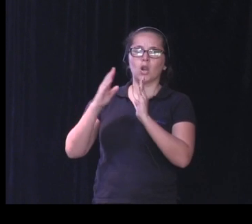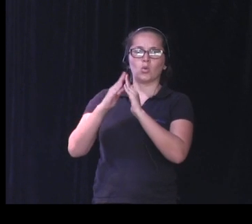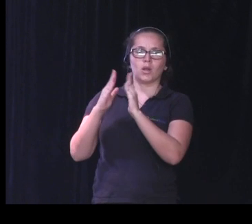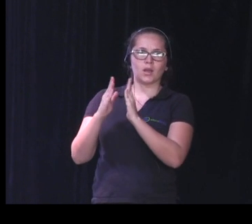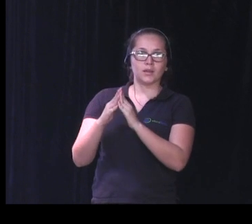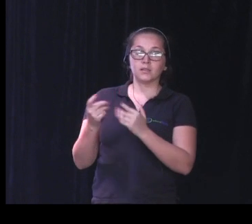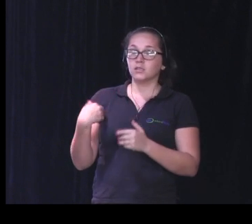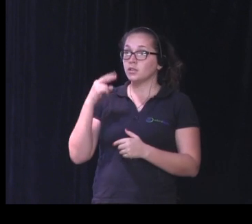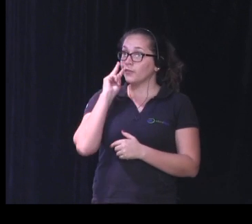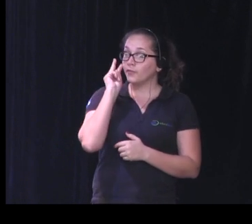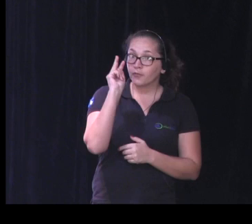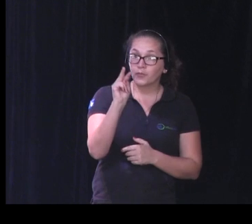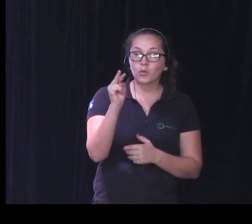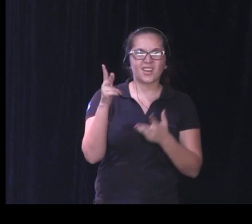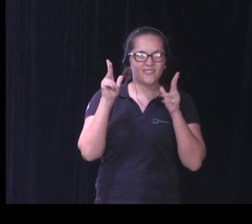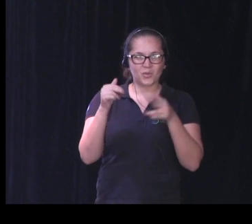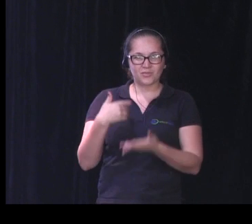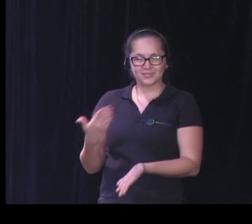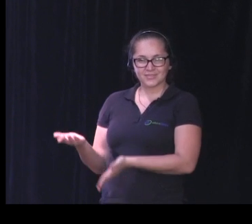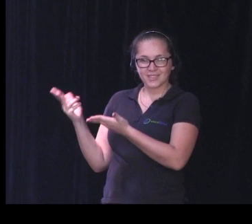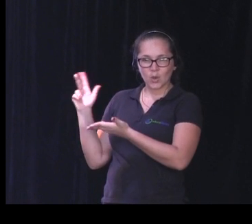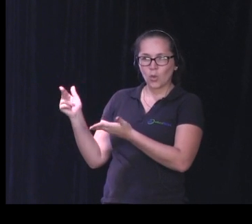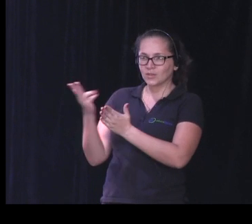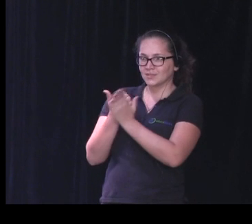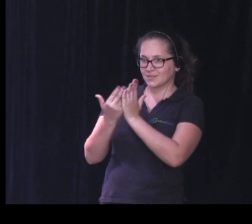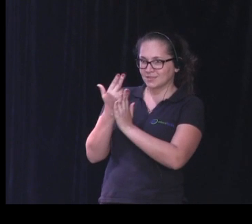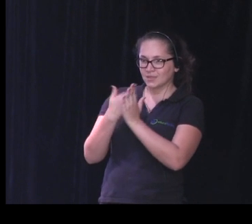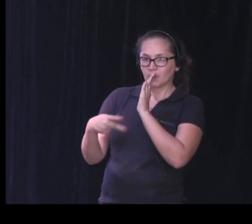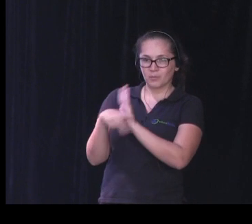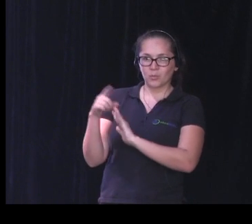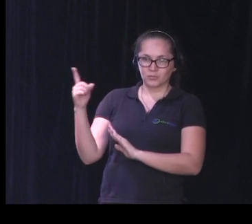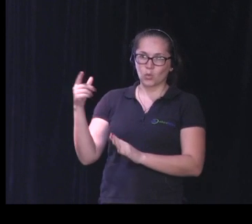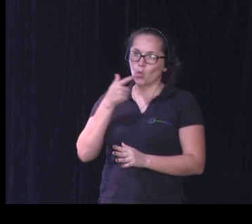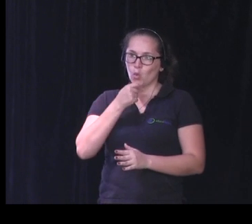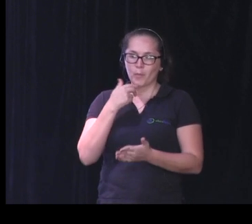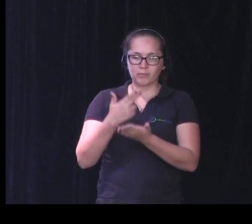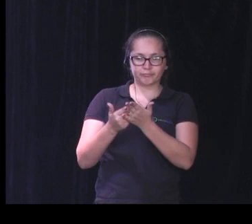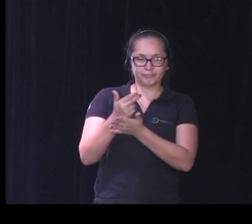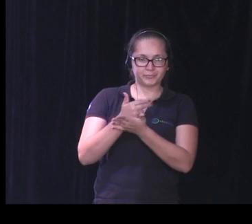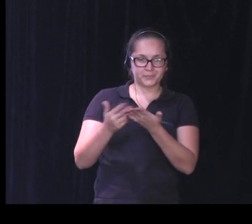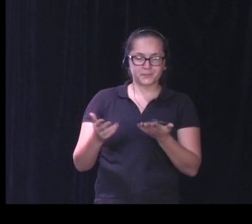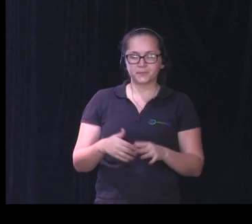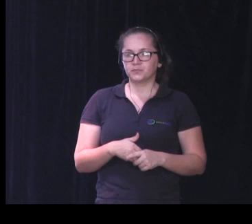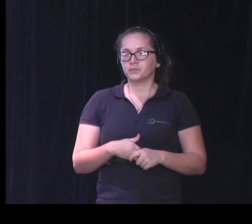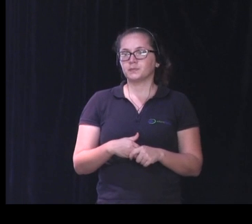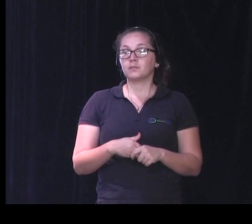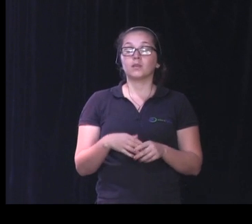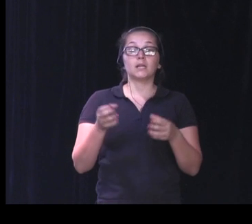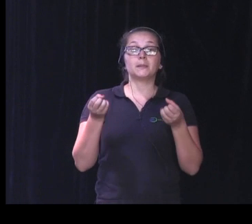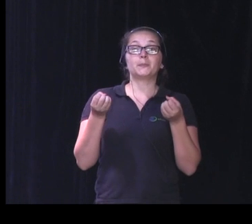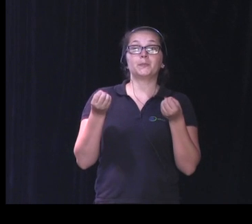Queriam ir morar nesses lugares cujas vistas nós acabamos de ver nas gravuras do Cláudio Gai.